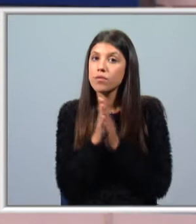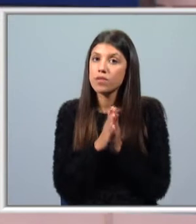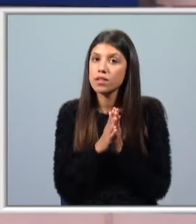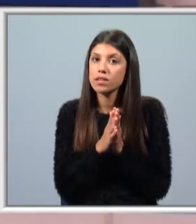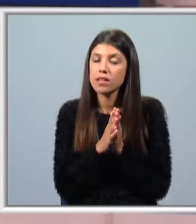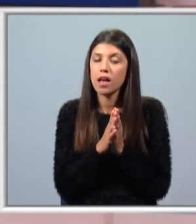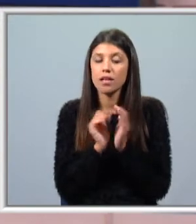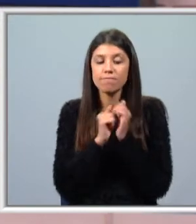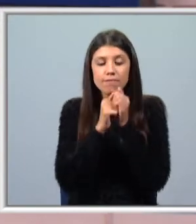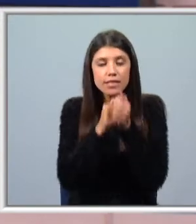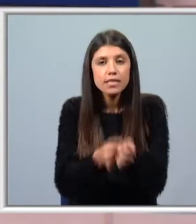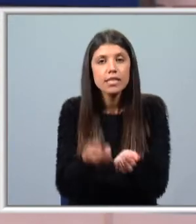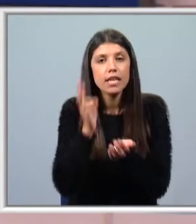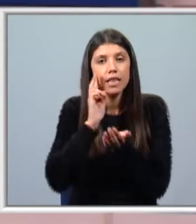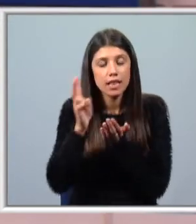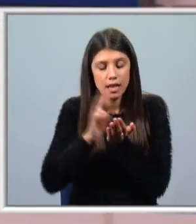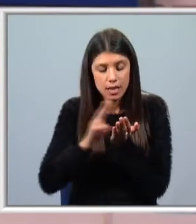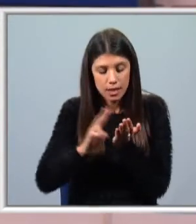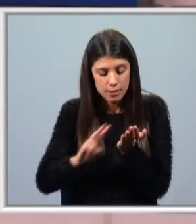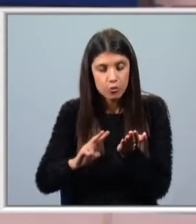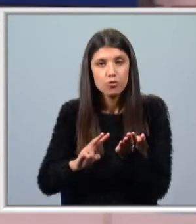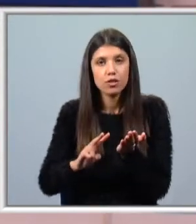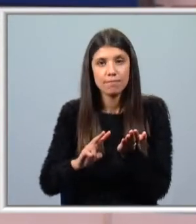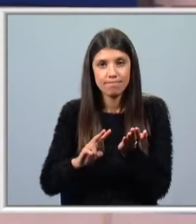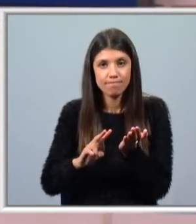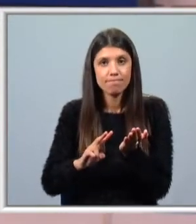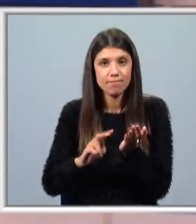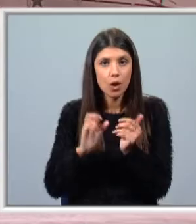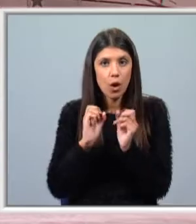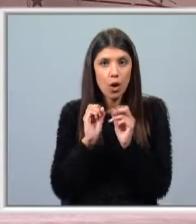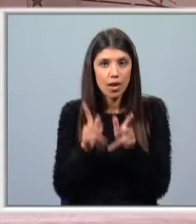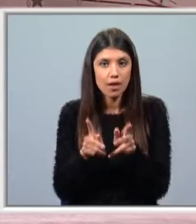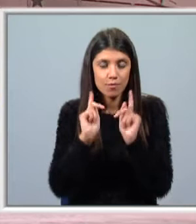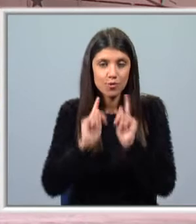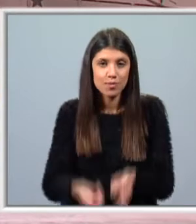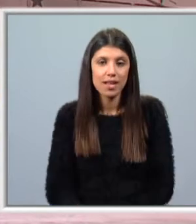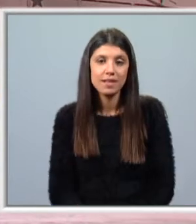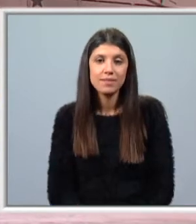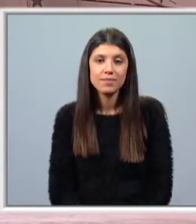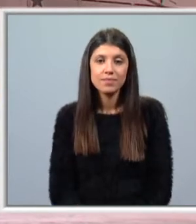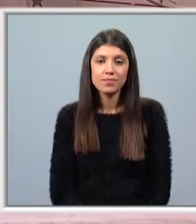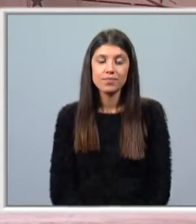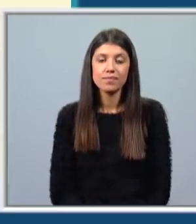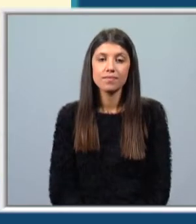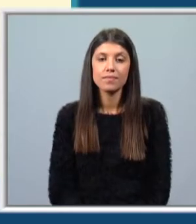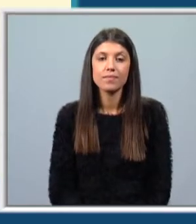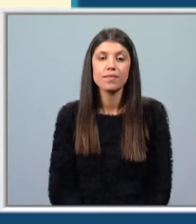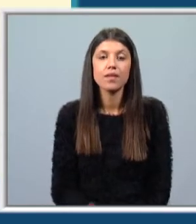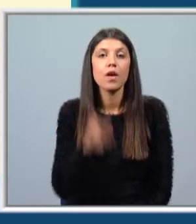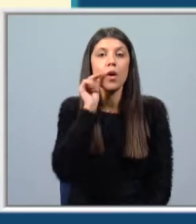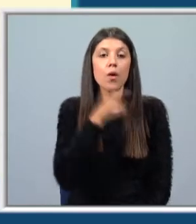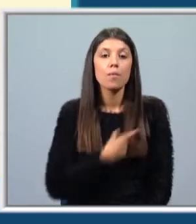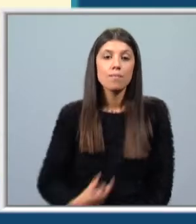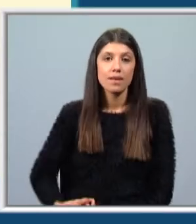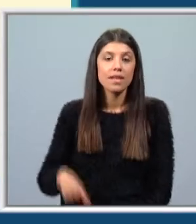seguindo a leitura que vai estando sempre destacada, está bem? Então vá, vamos começar. O Príncipe